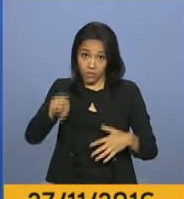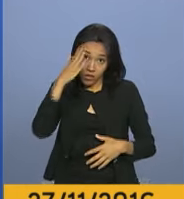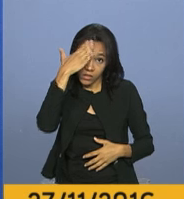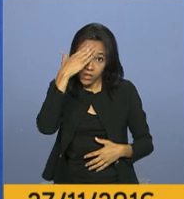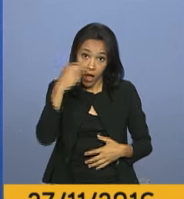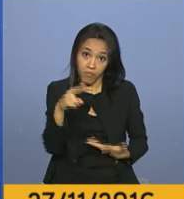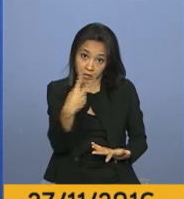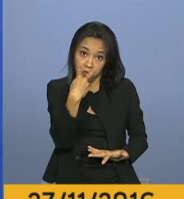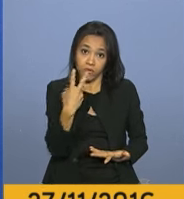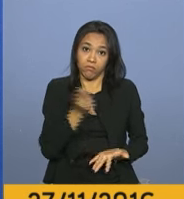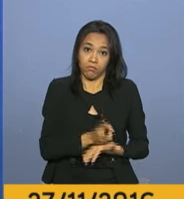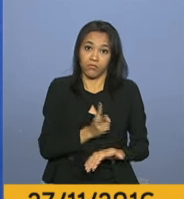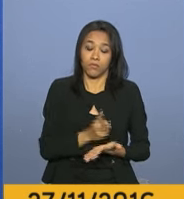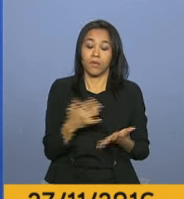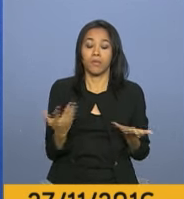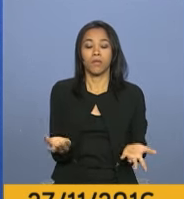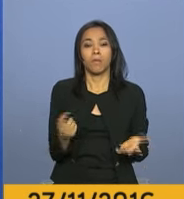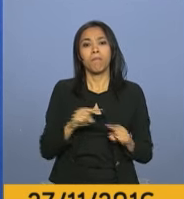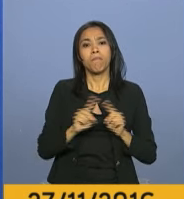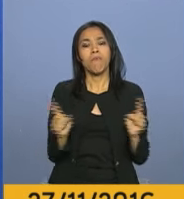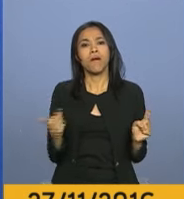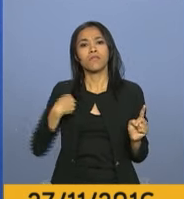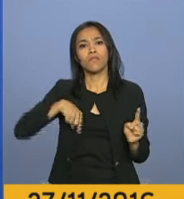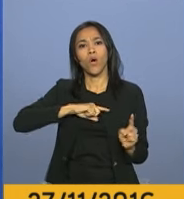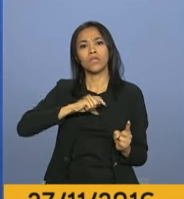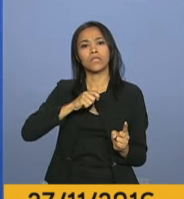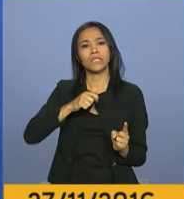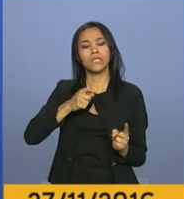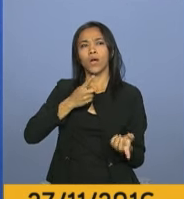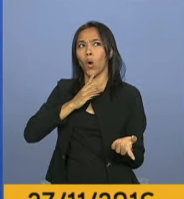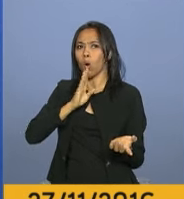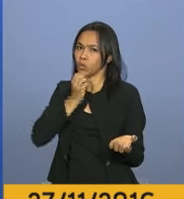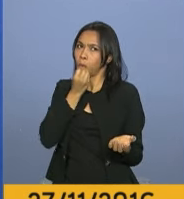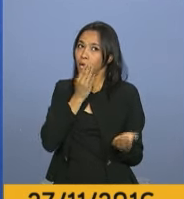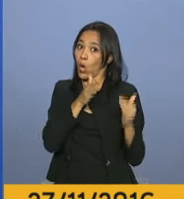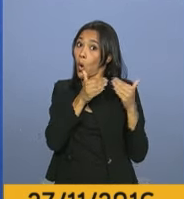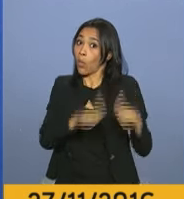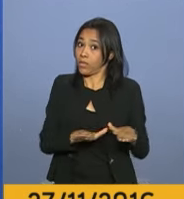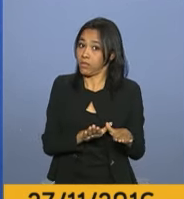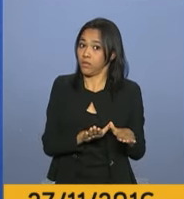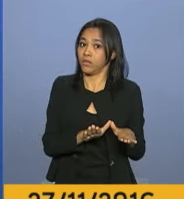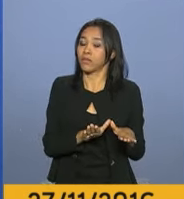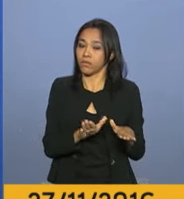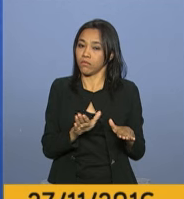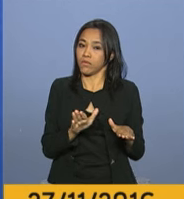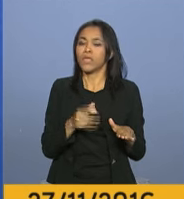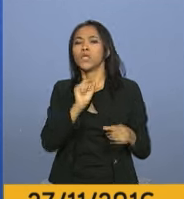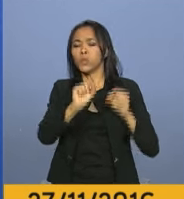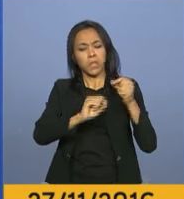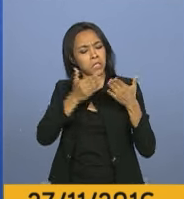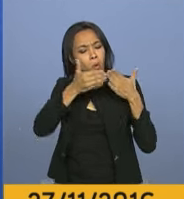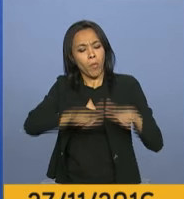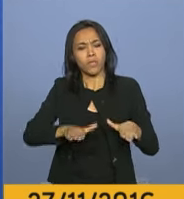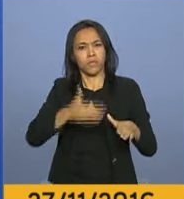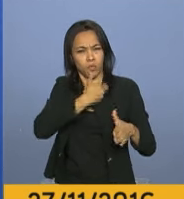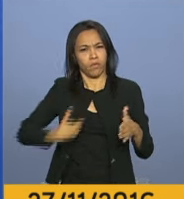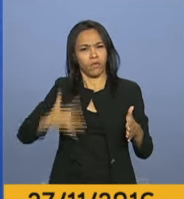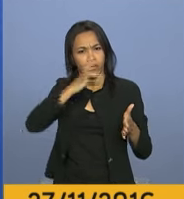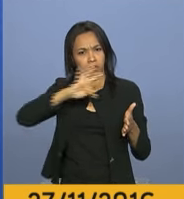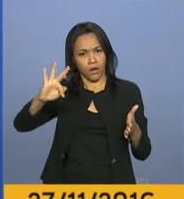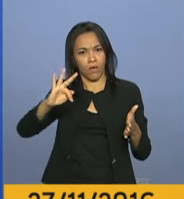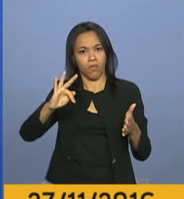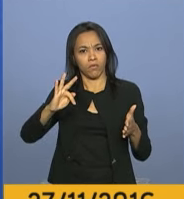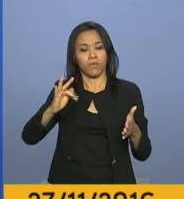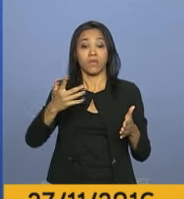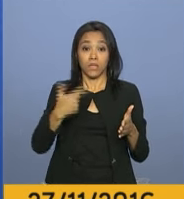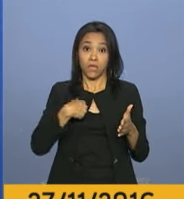diariamente, mas também exigimos uma contrapartida. E a contrapartida, curiosamente, logo